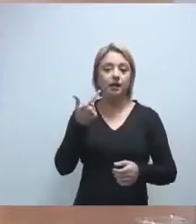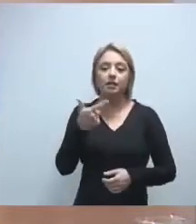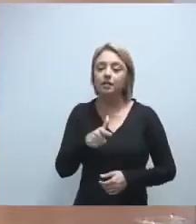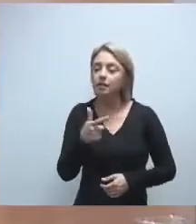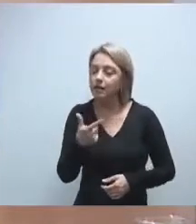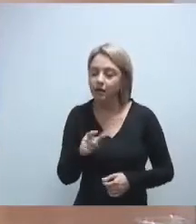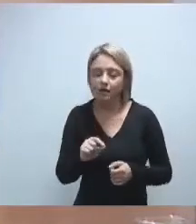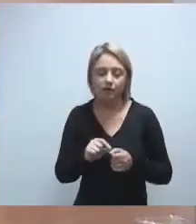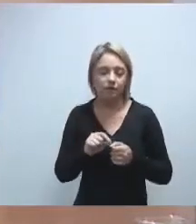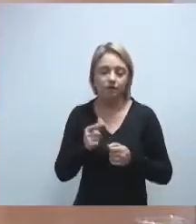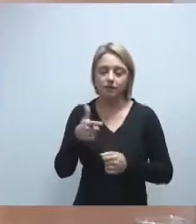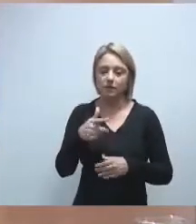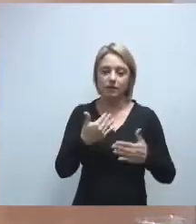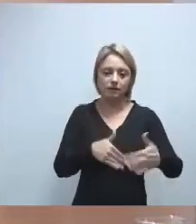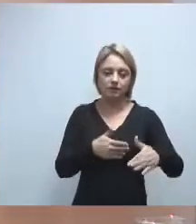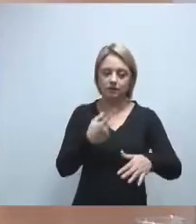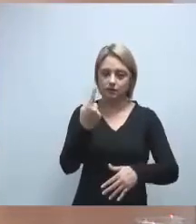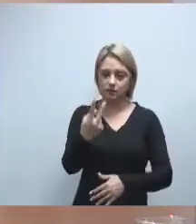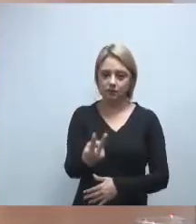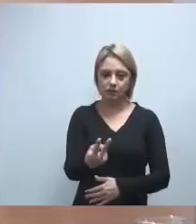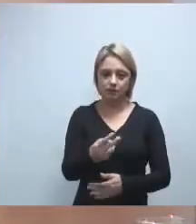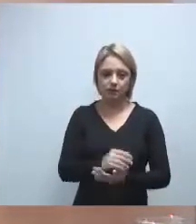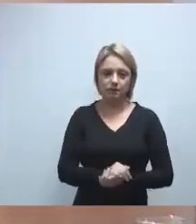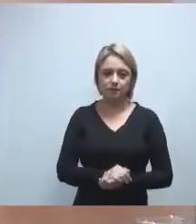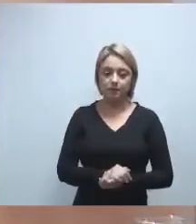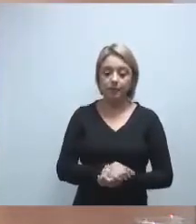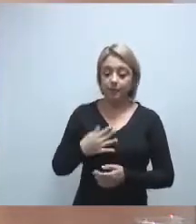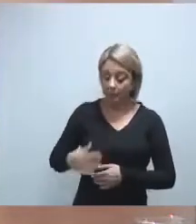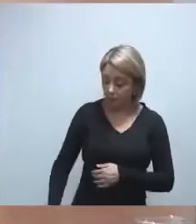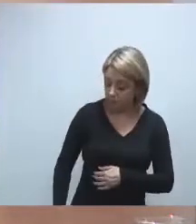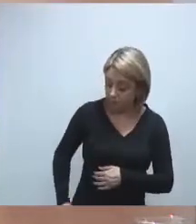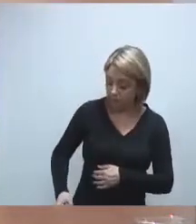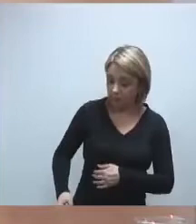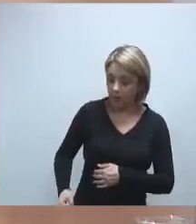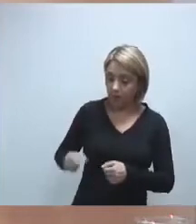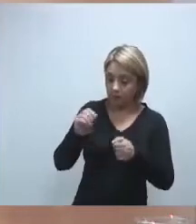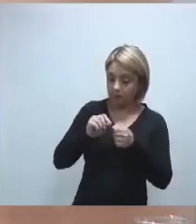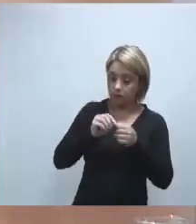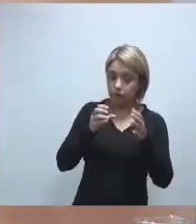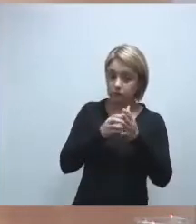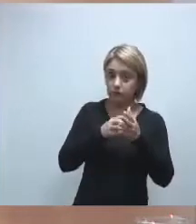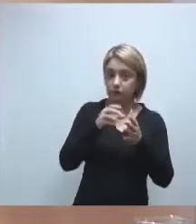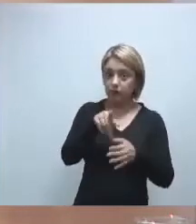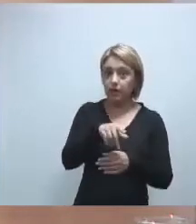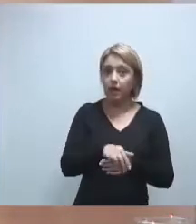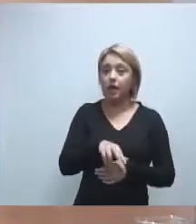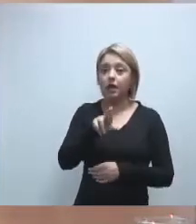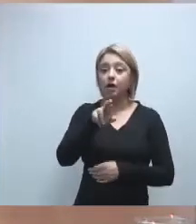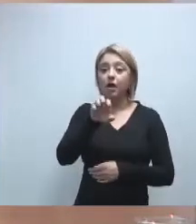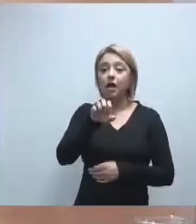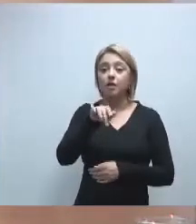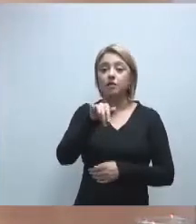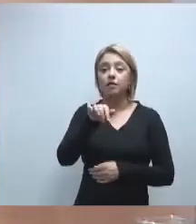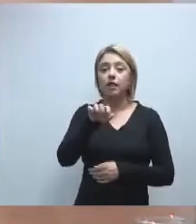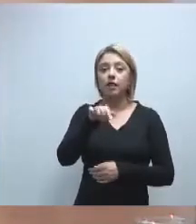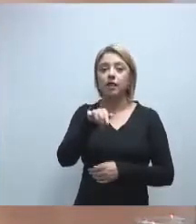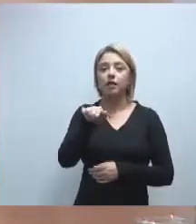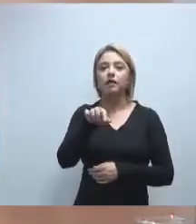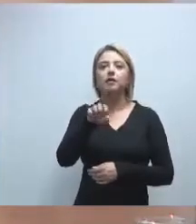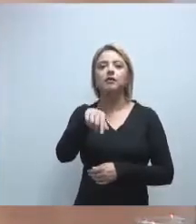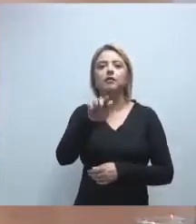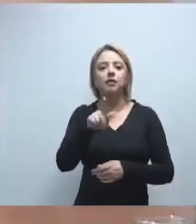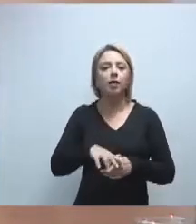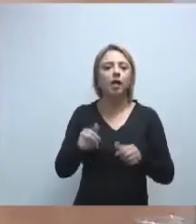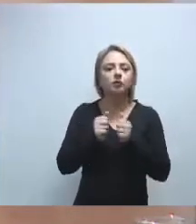provas um desses que eu vi com a mala na mão para fazer o concurso era rezek que era meu